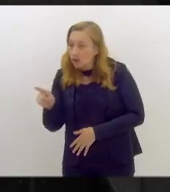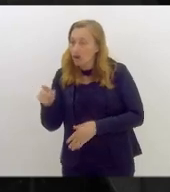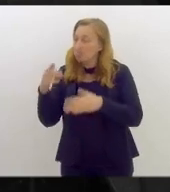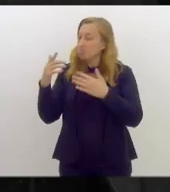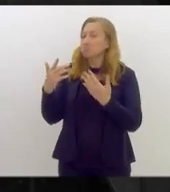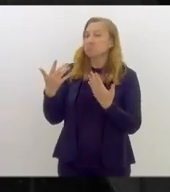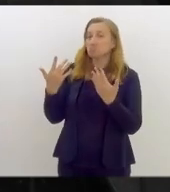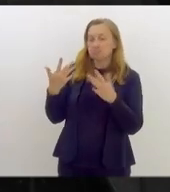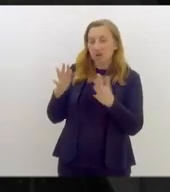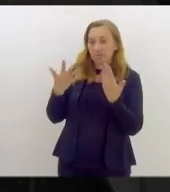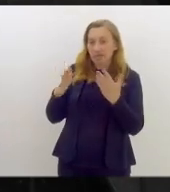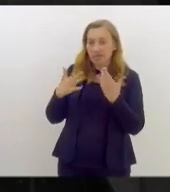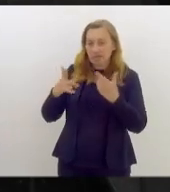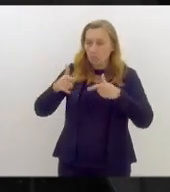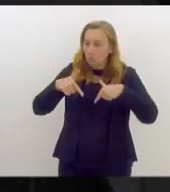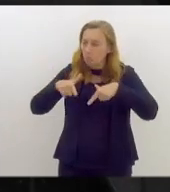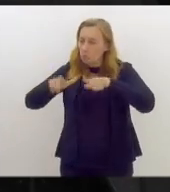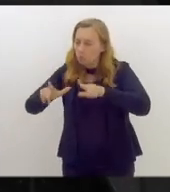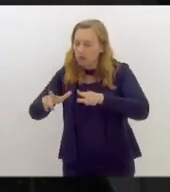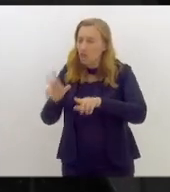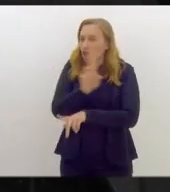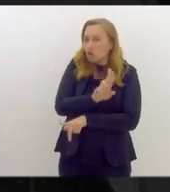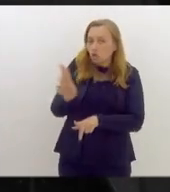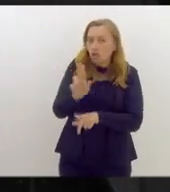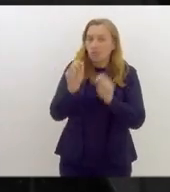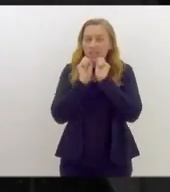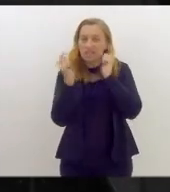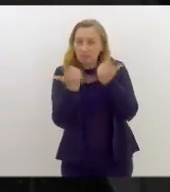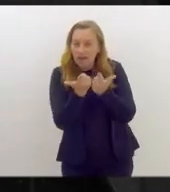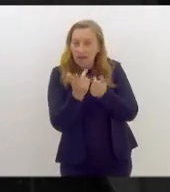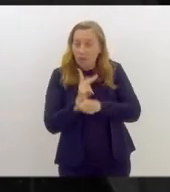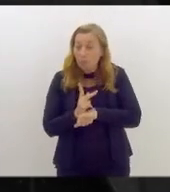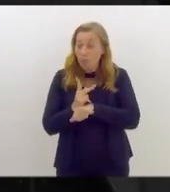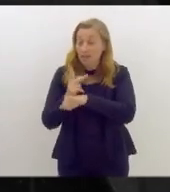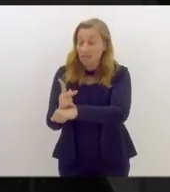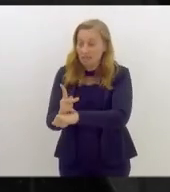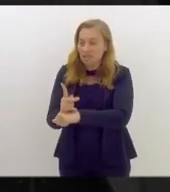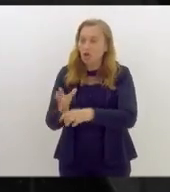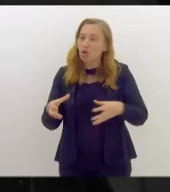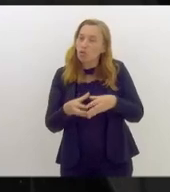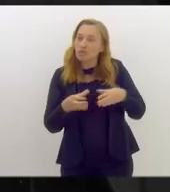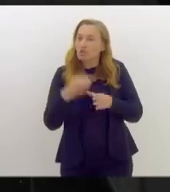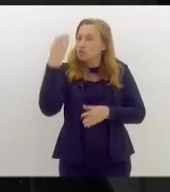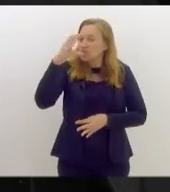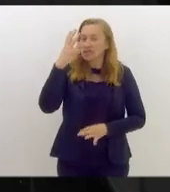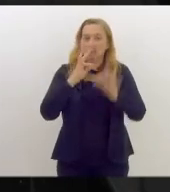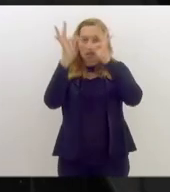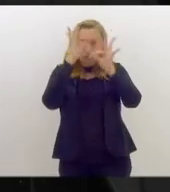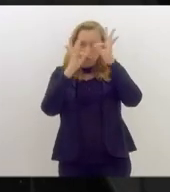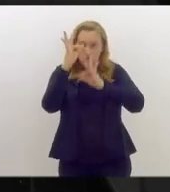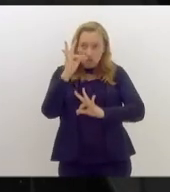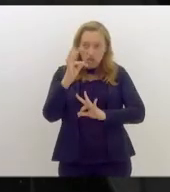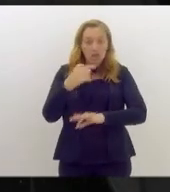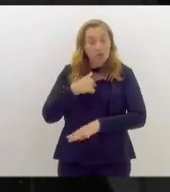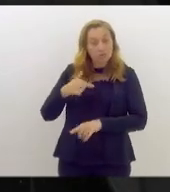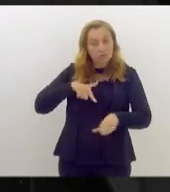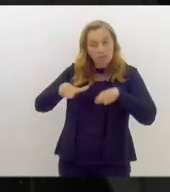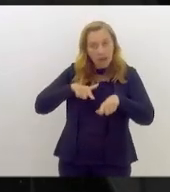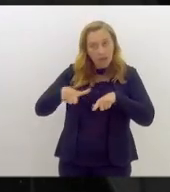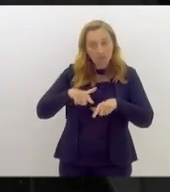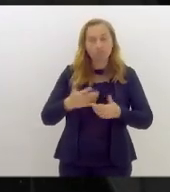de aplauso de congratulações em nome da Assembleia Legislativa em nome da comissão de ciência e tecnologia que é o presídio em nome do nosso mandato